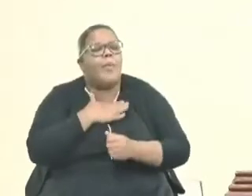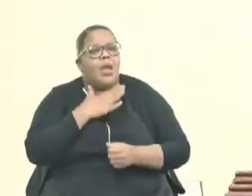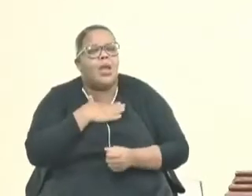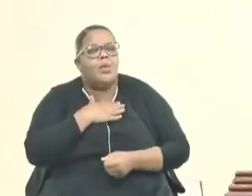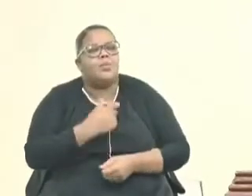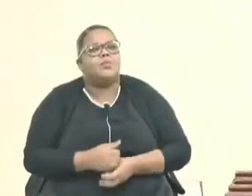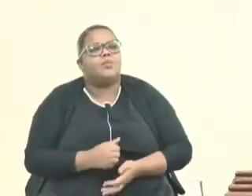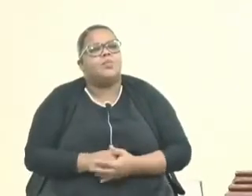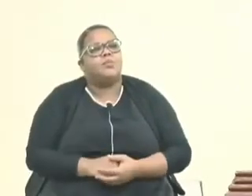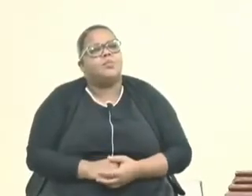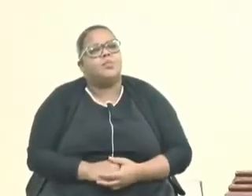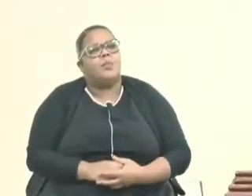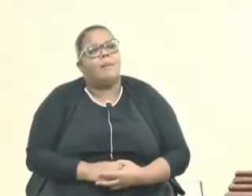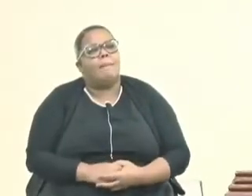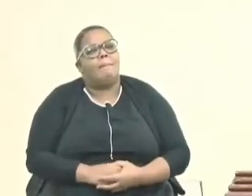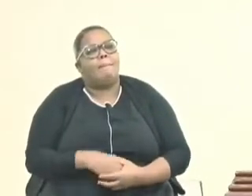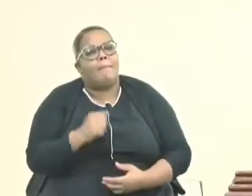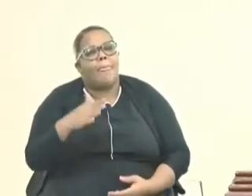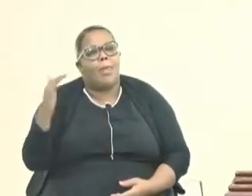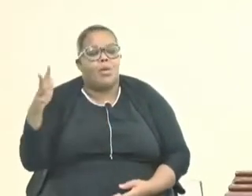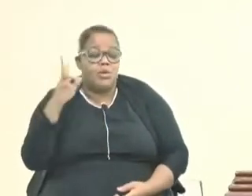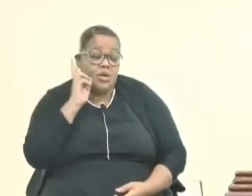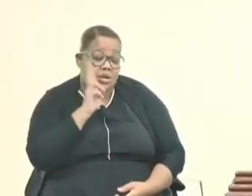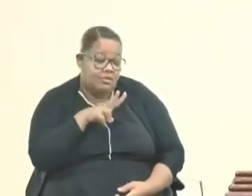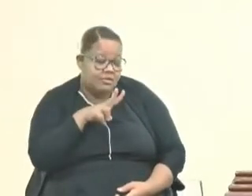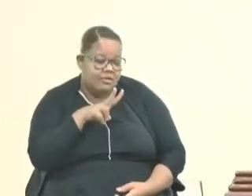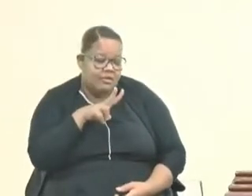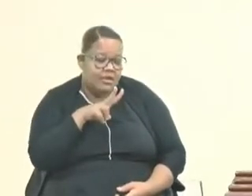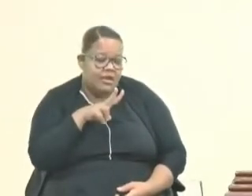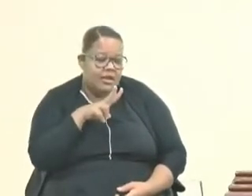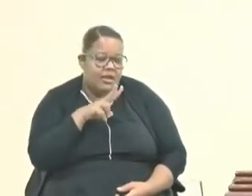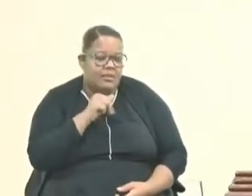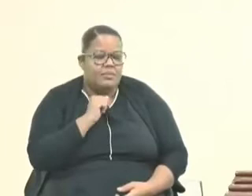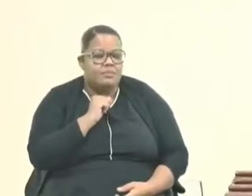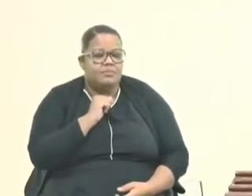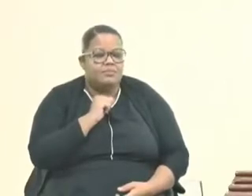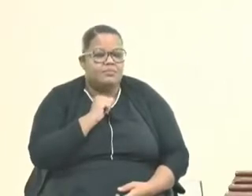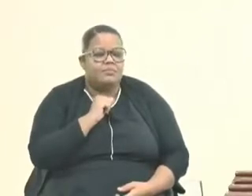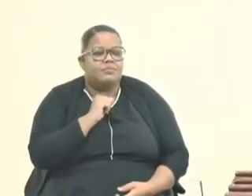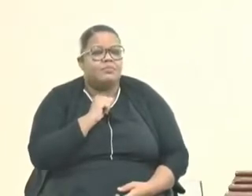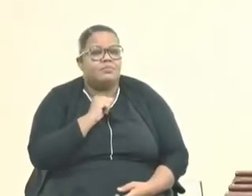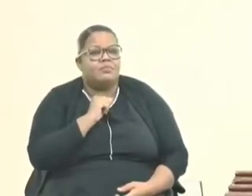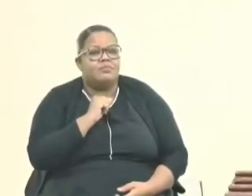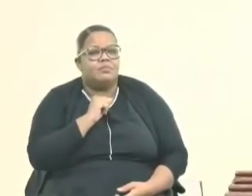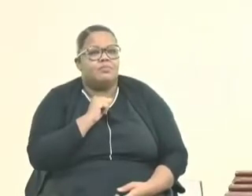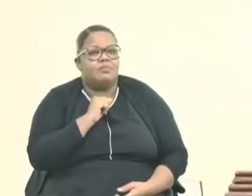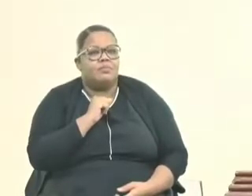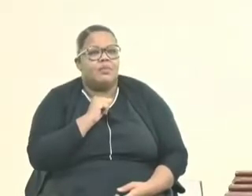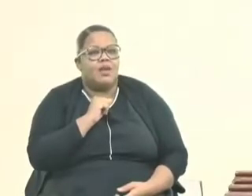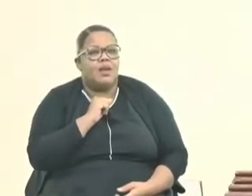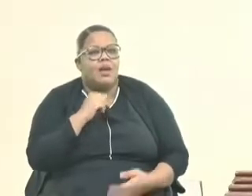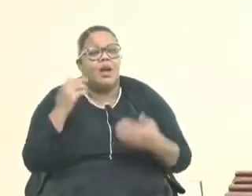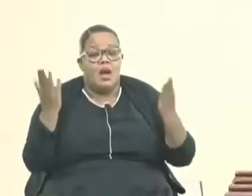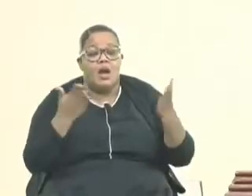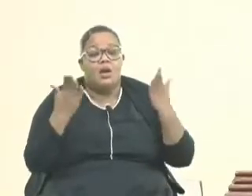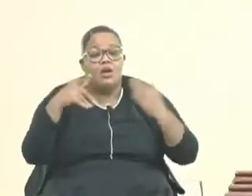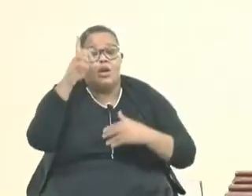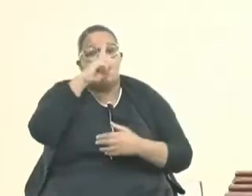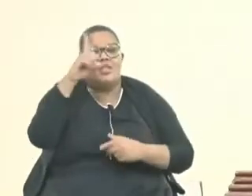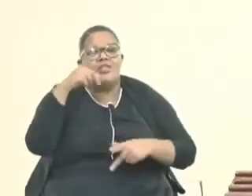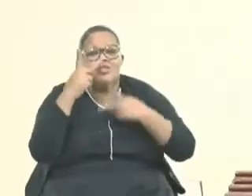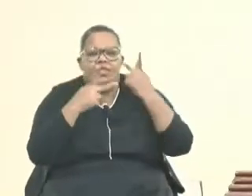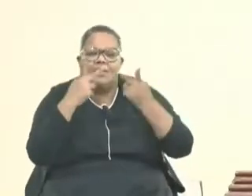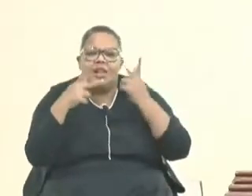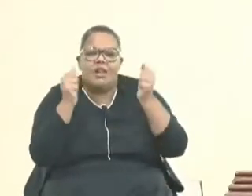quando ele percebe isso ele fala sabe eu fiz agora Deus não vai mais falar comigo agora Deus vai falar